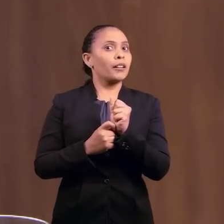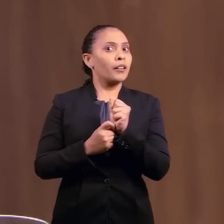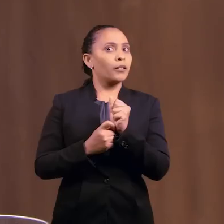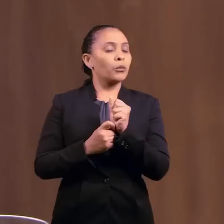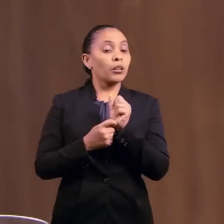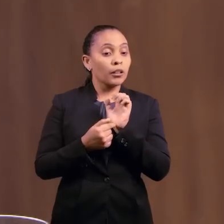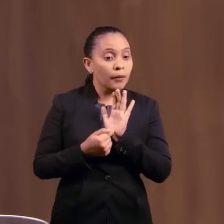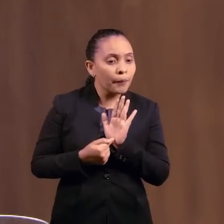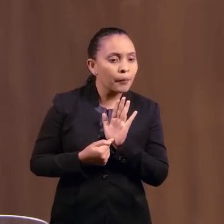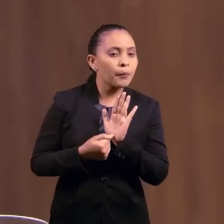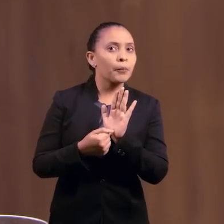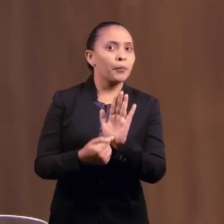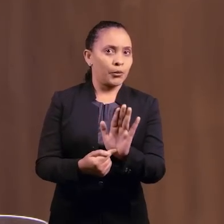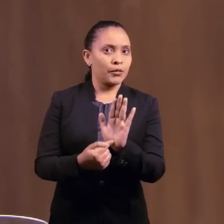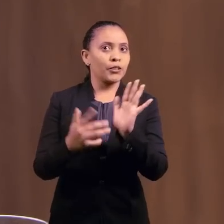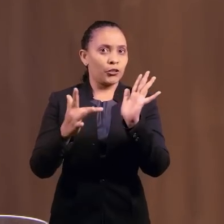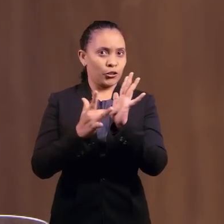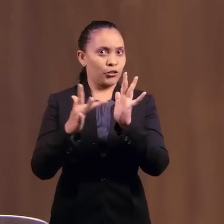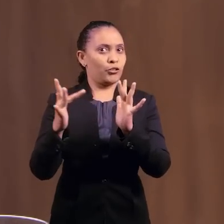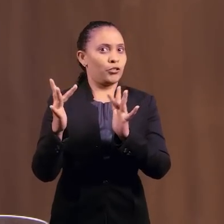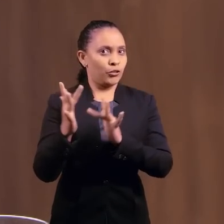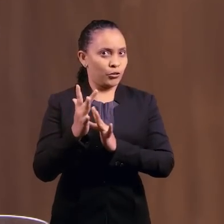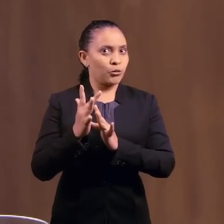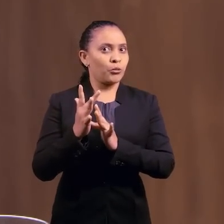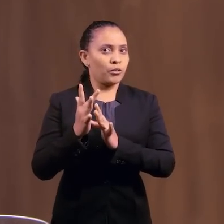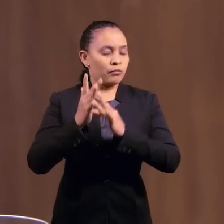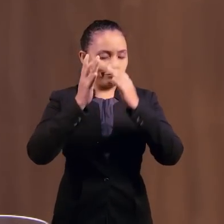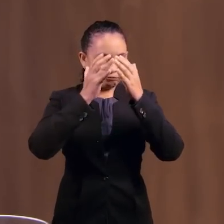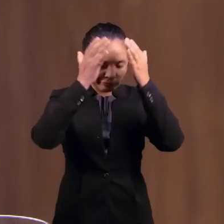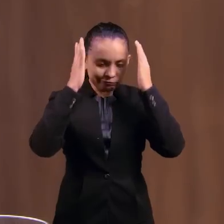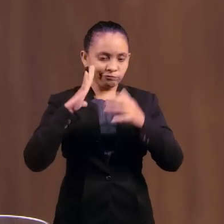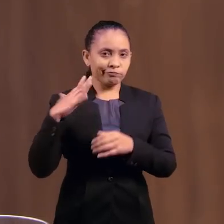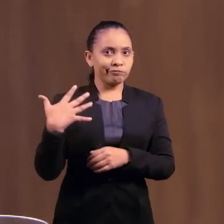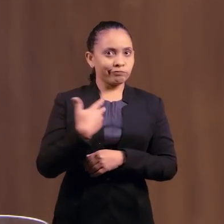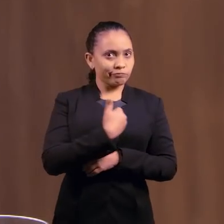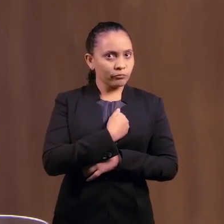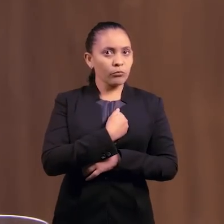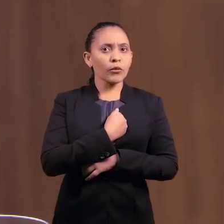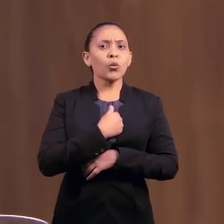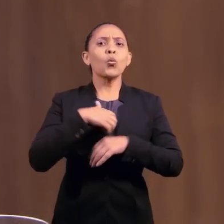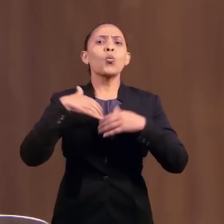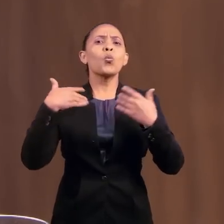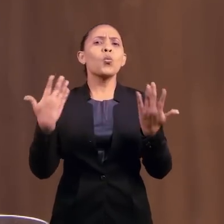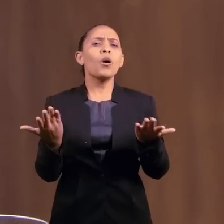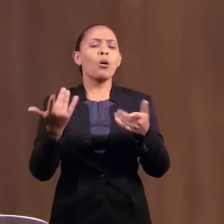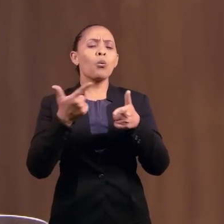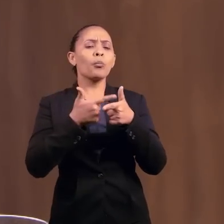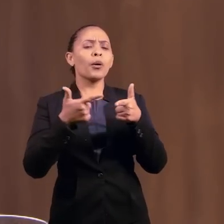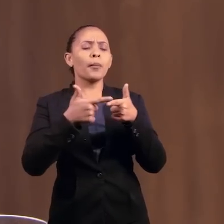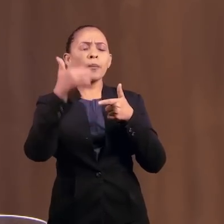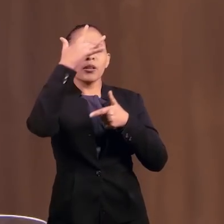que de mim testificam. Qual foi o problema de muitos? Porque